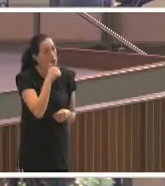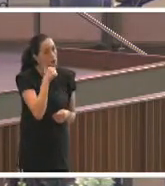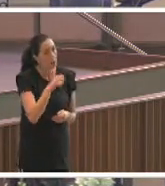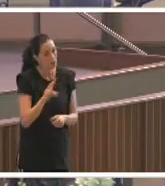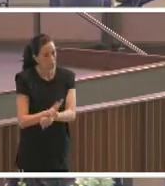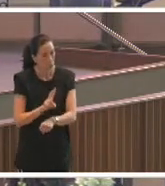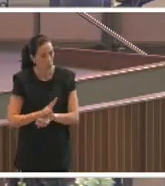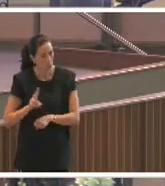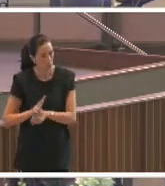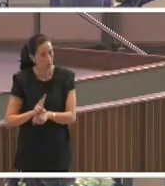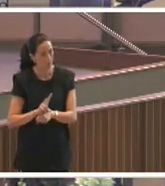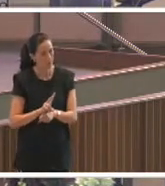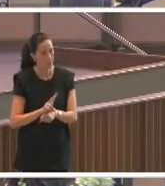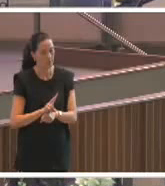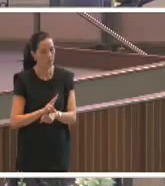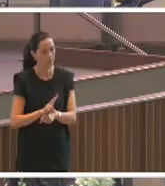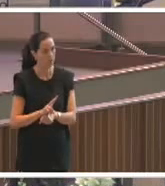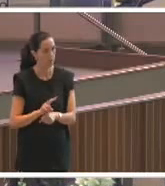casa.